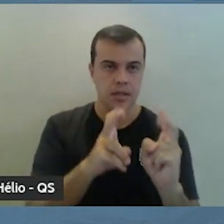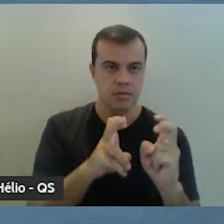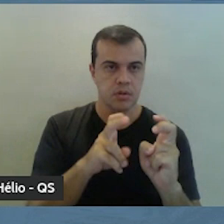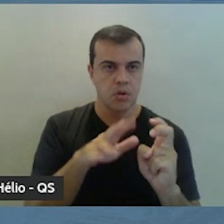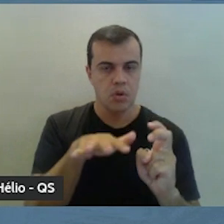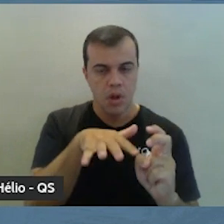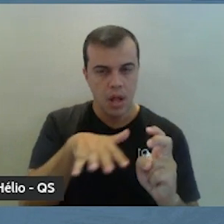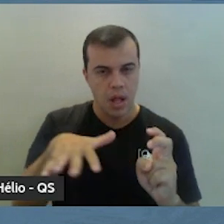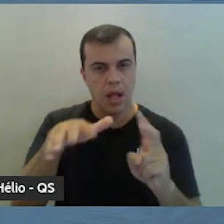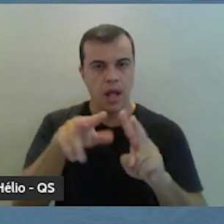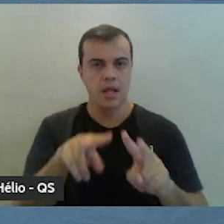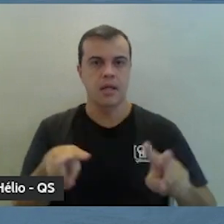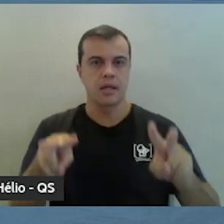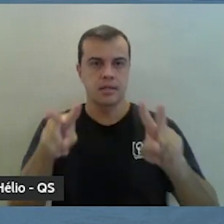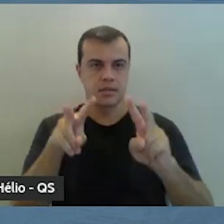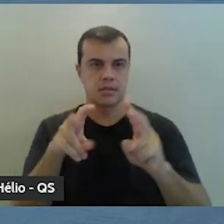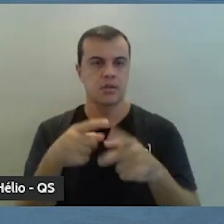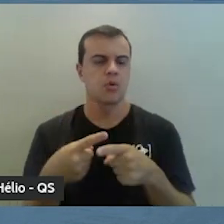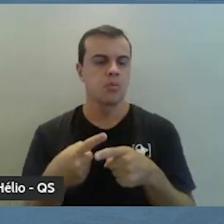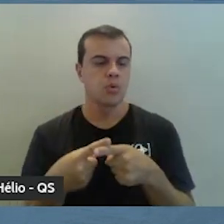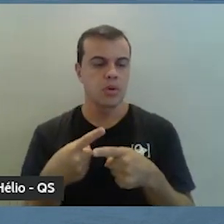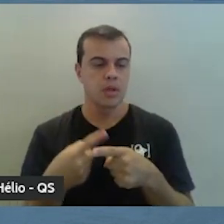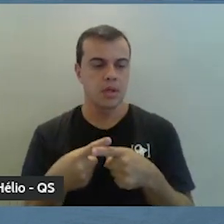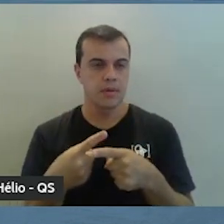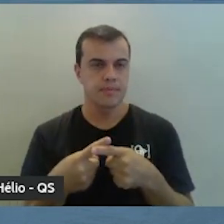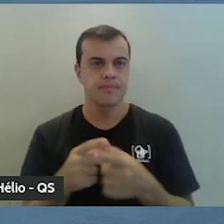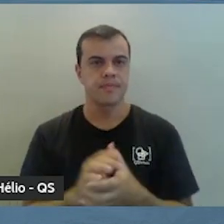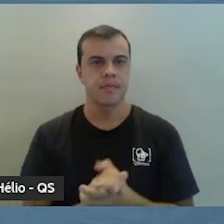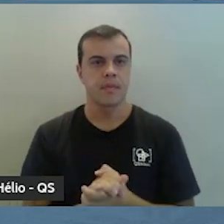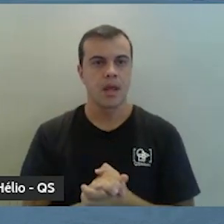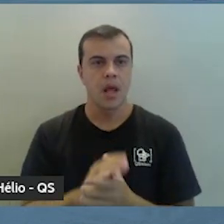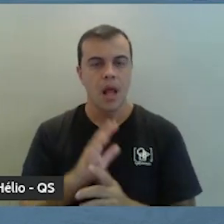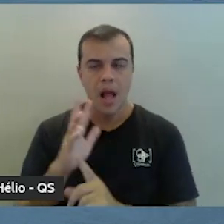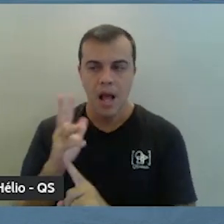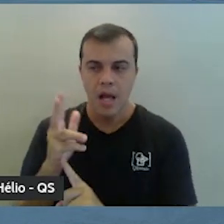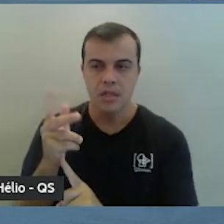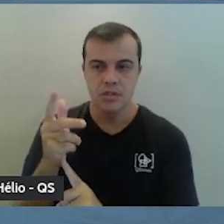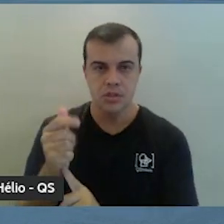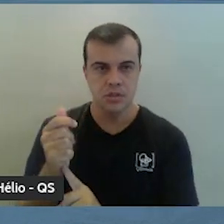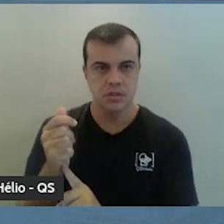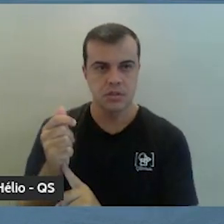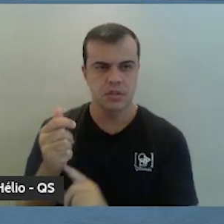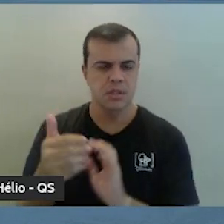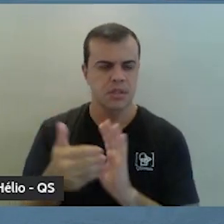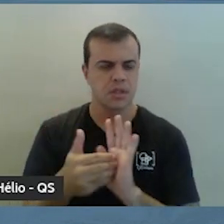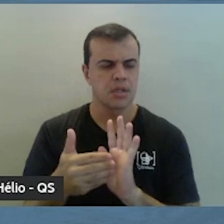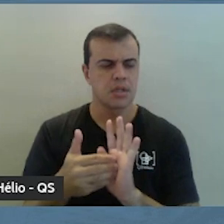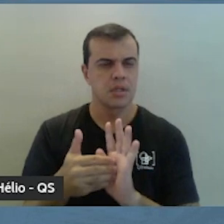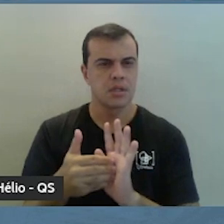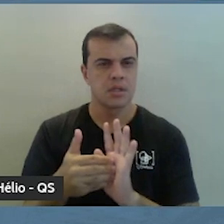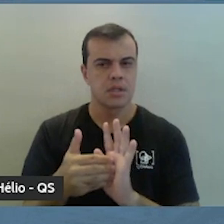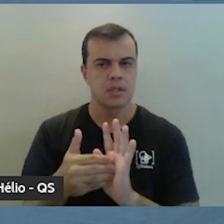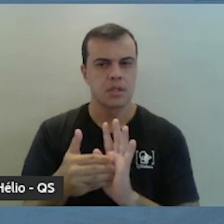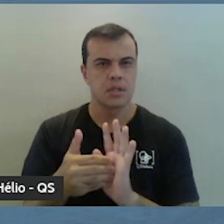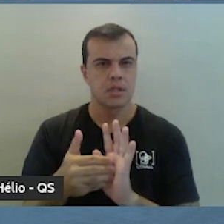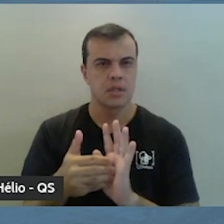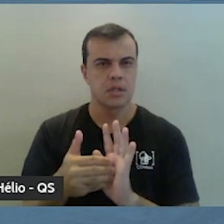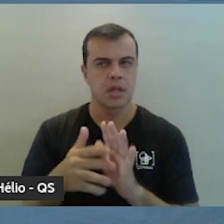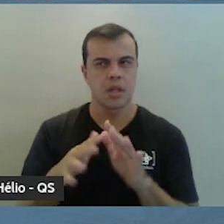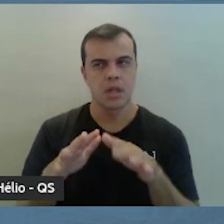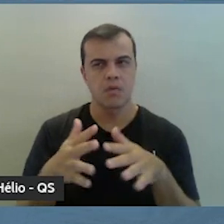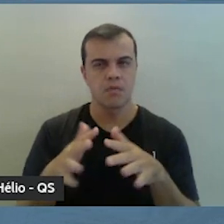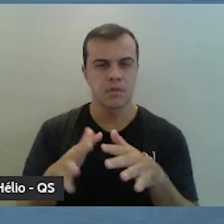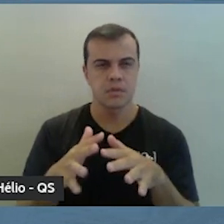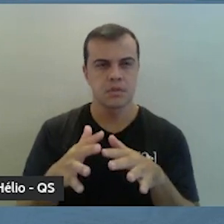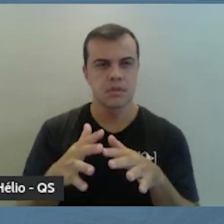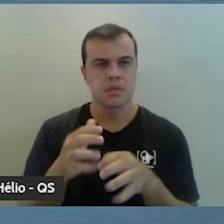das artes. Isso por quê? Porque a arte, até talvez a década